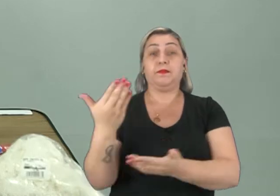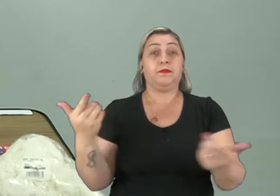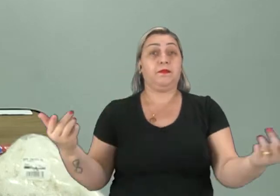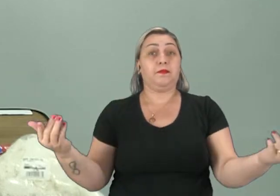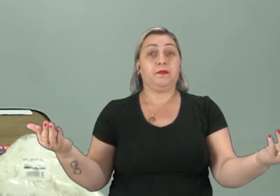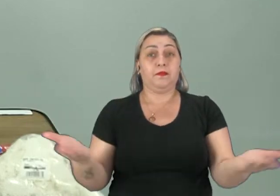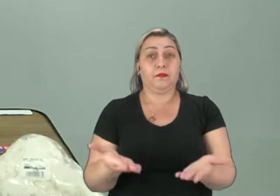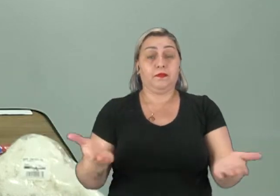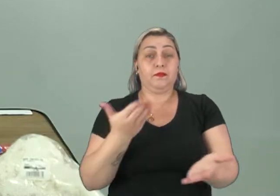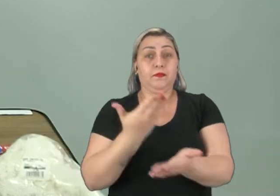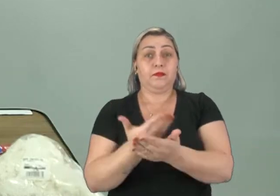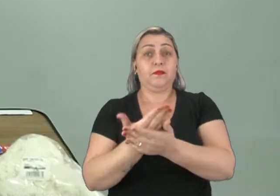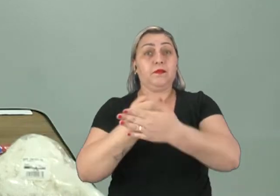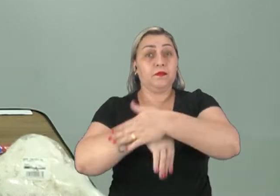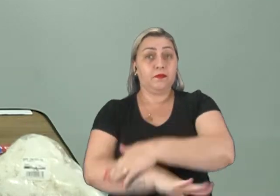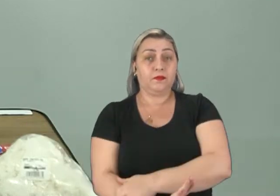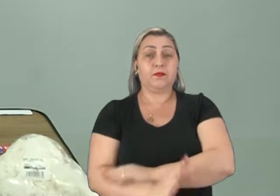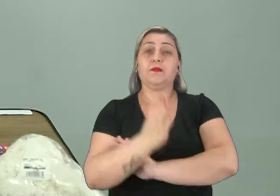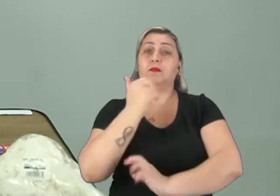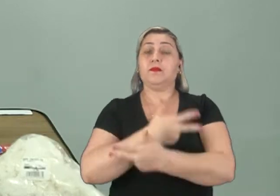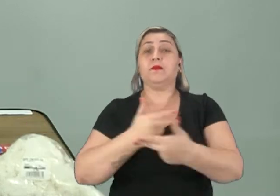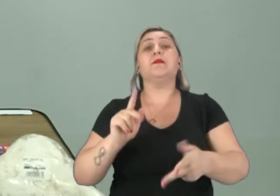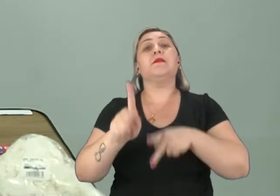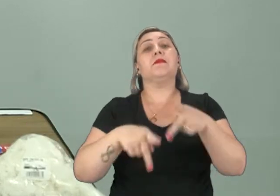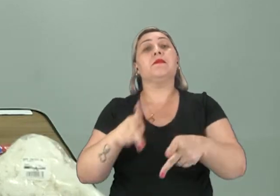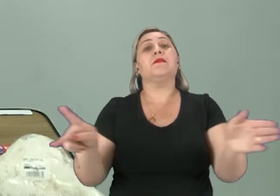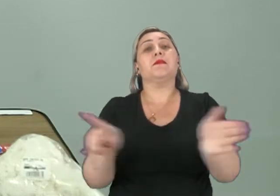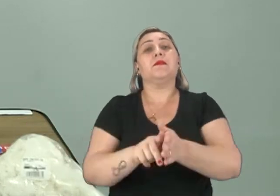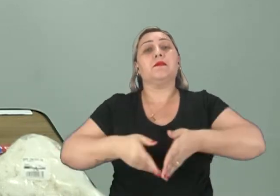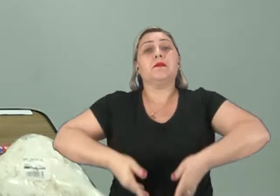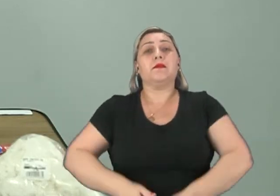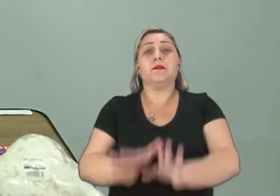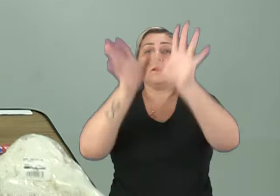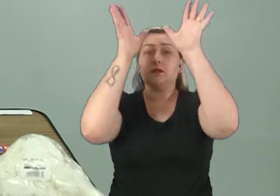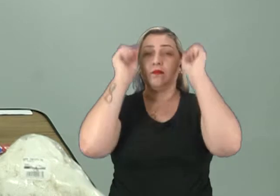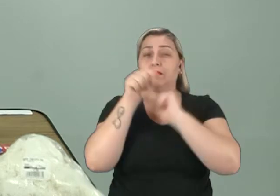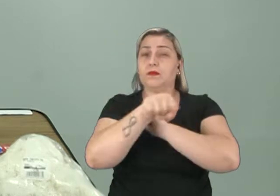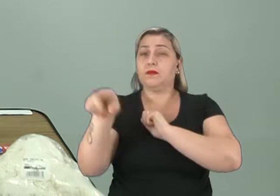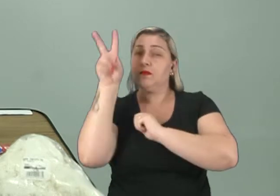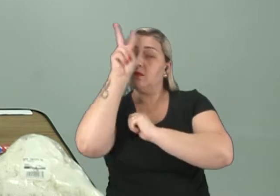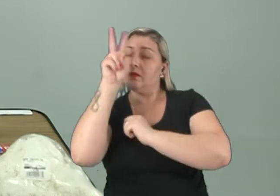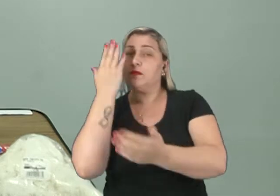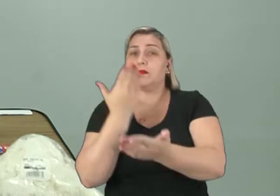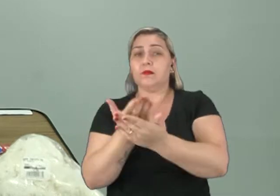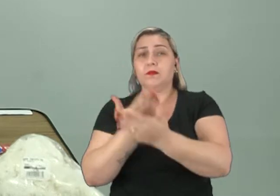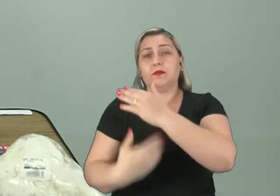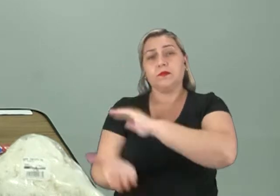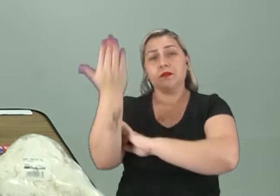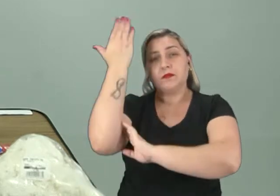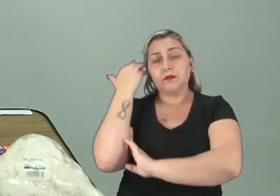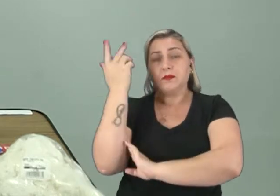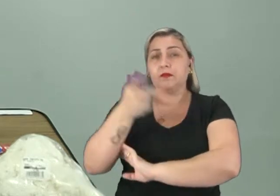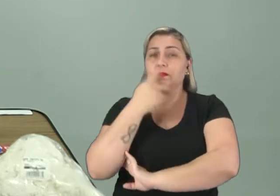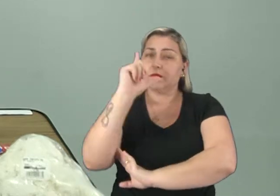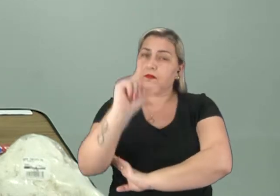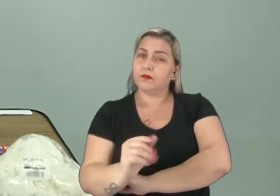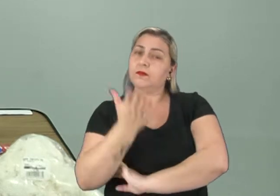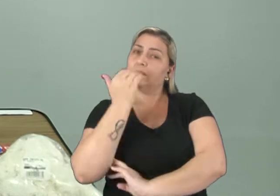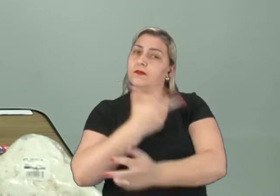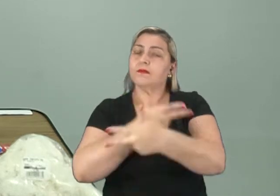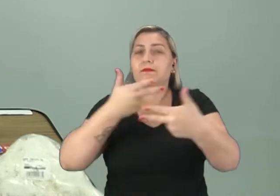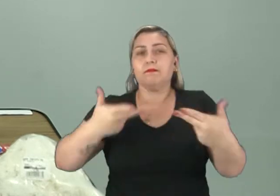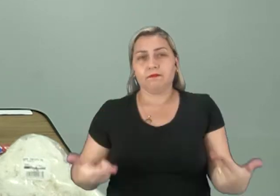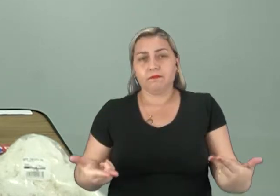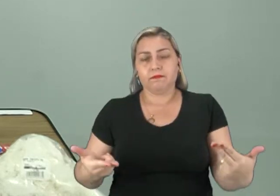de hoje é sobre hábitos alimentares da população acriana. Vocês se lembram que na aula passada a gente falou um pouco sobre